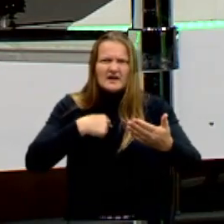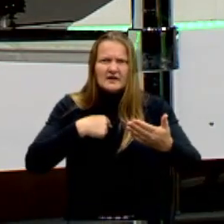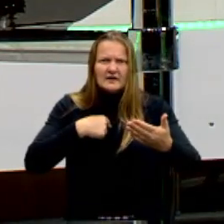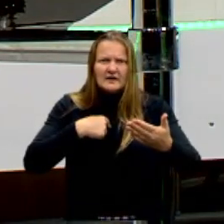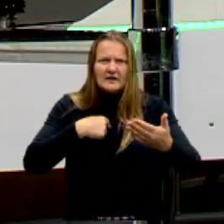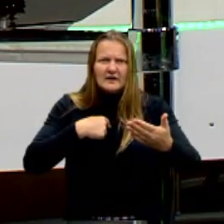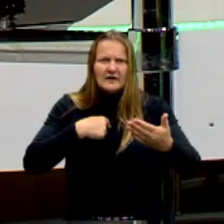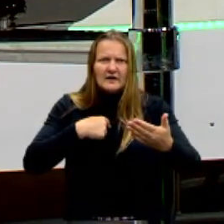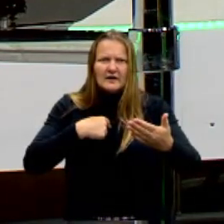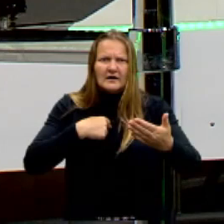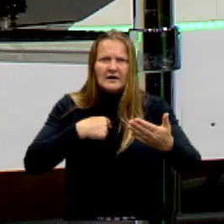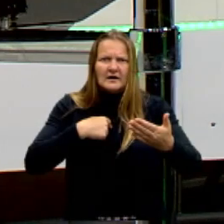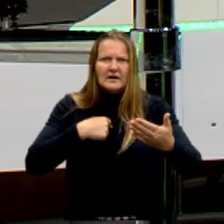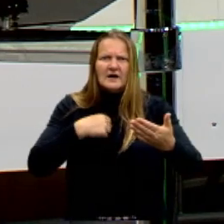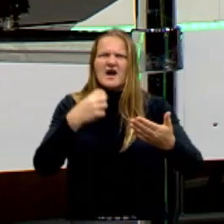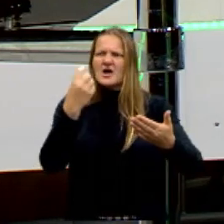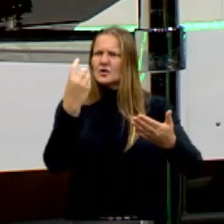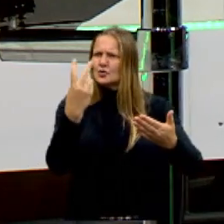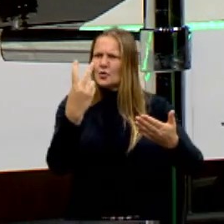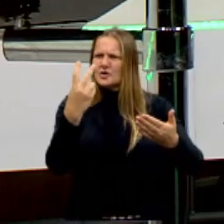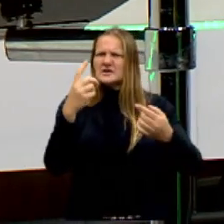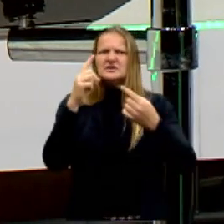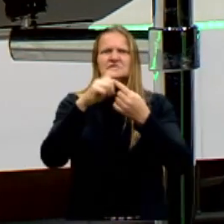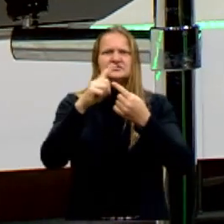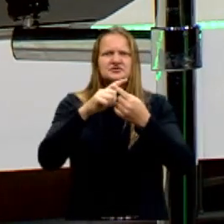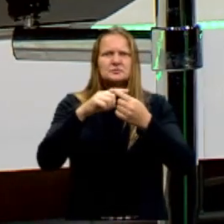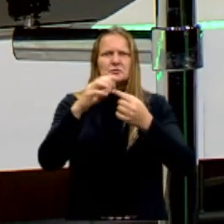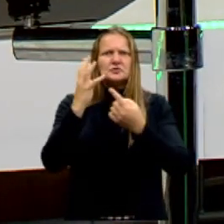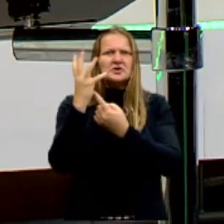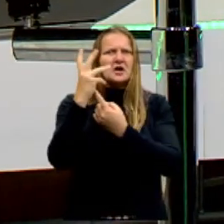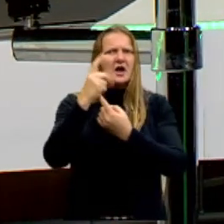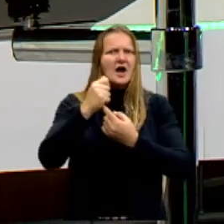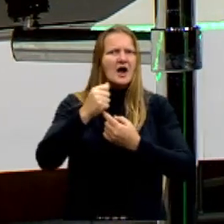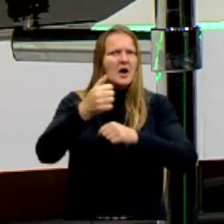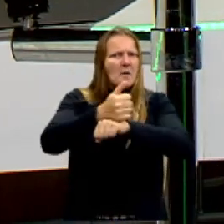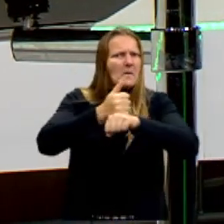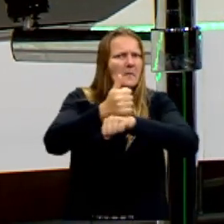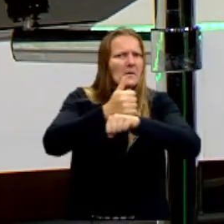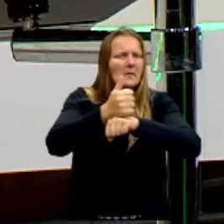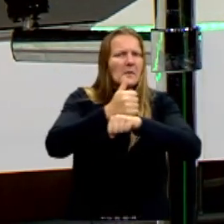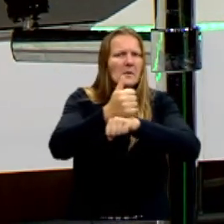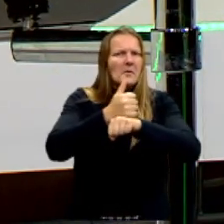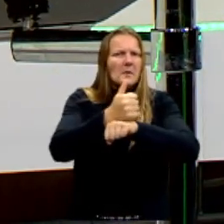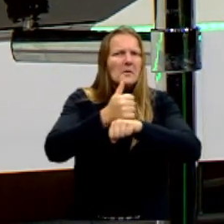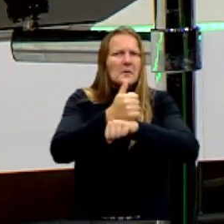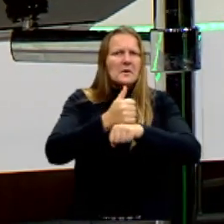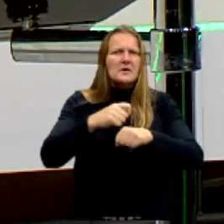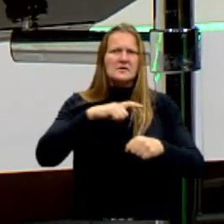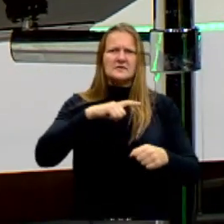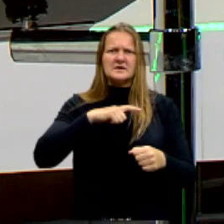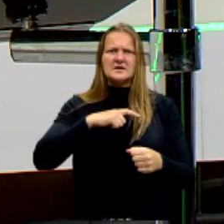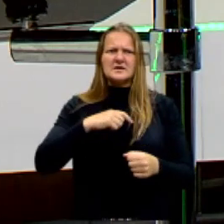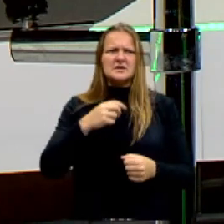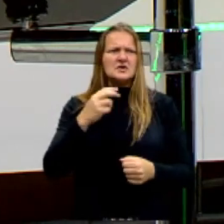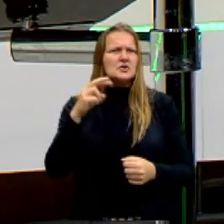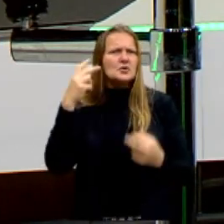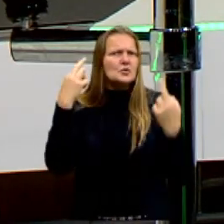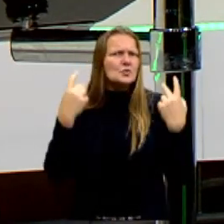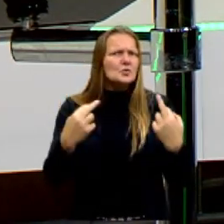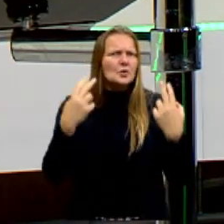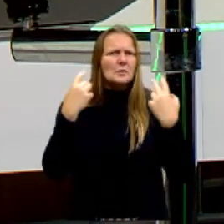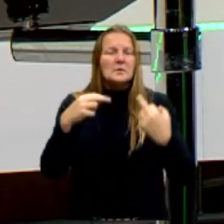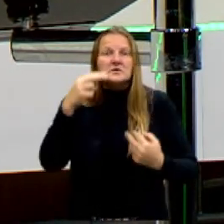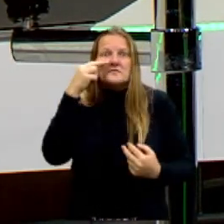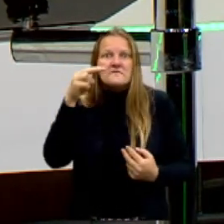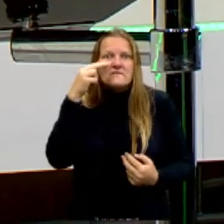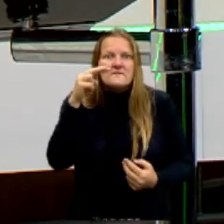há duas espécies de artistas uma composta dos que vem normalmente as